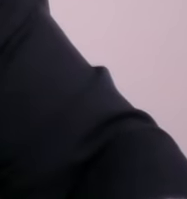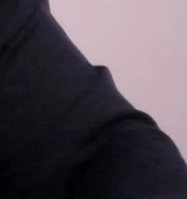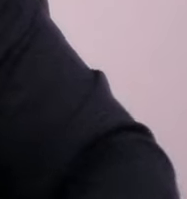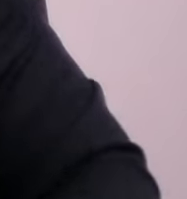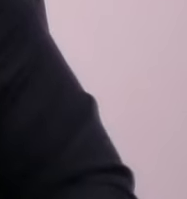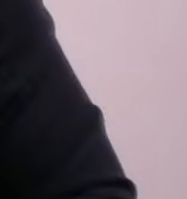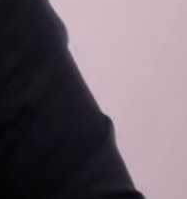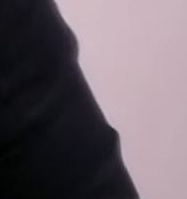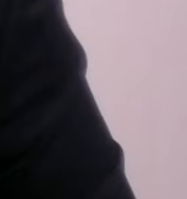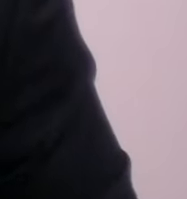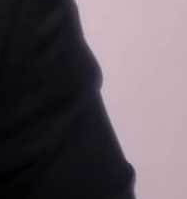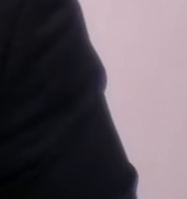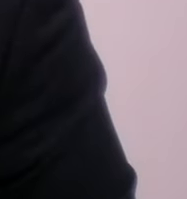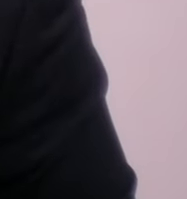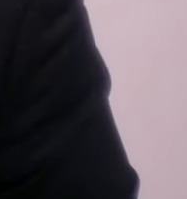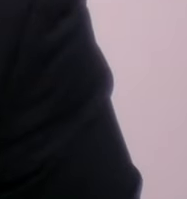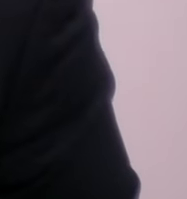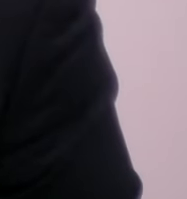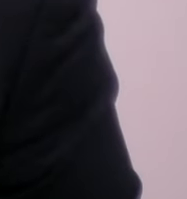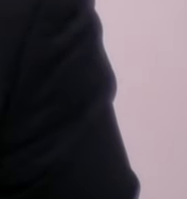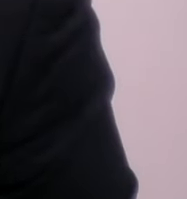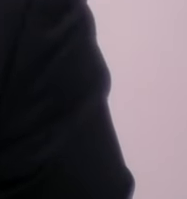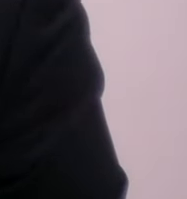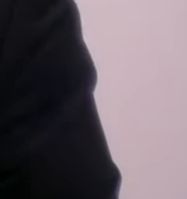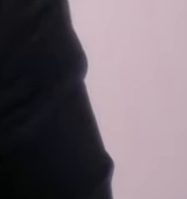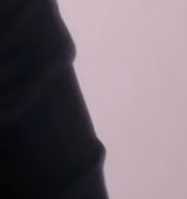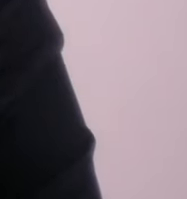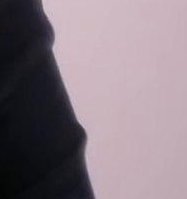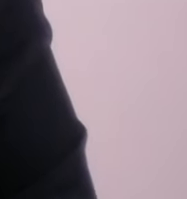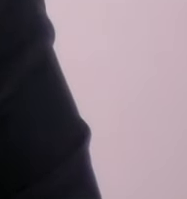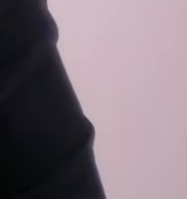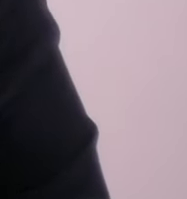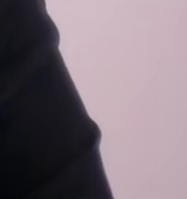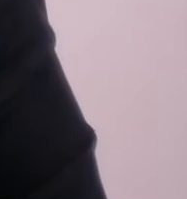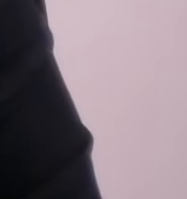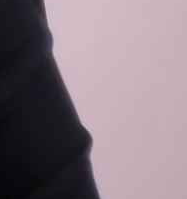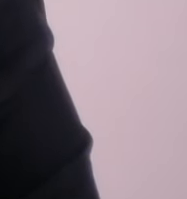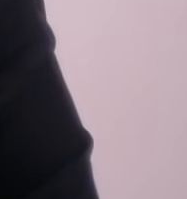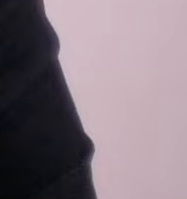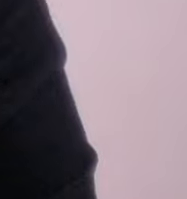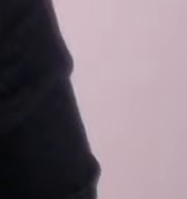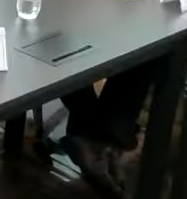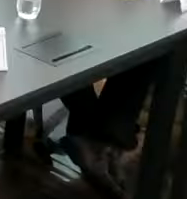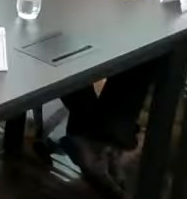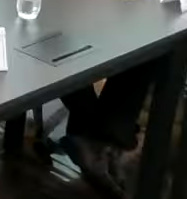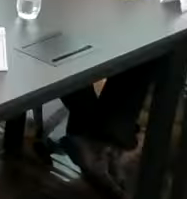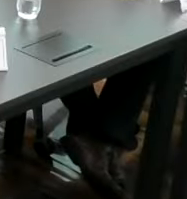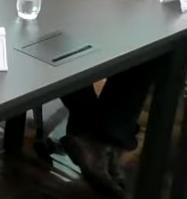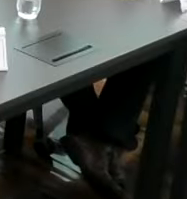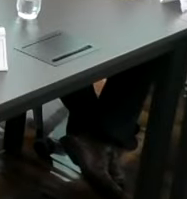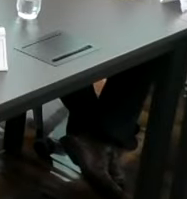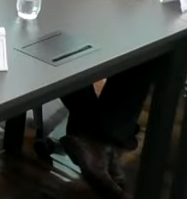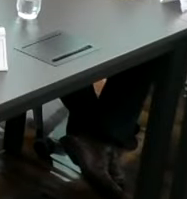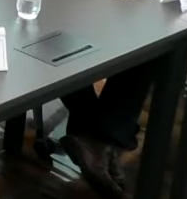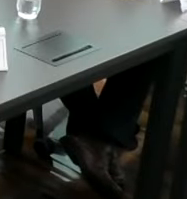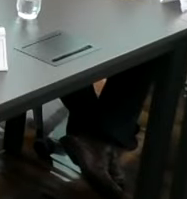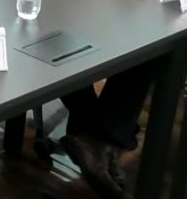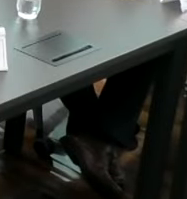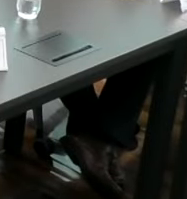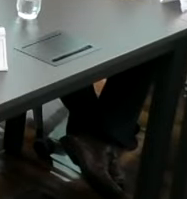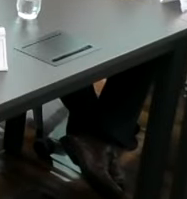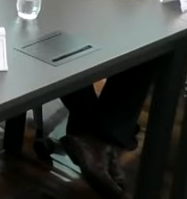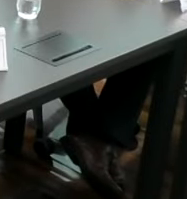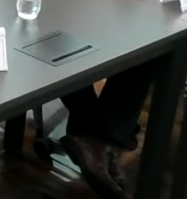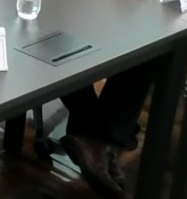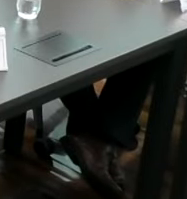importante. Lembro que meu irmão, o vereador Rogério Amorim, quando foi secretário de Estado de Defesa do Consumidor, participou de algumas agendas aqui da